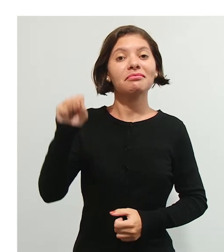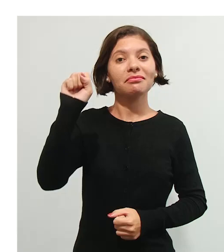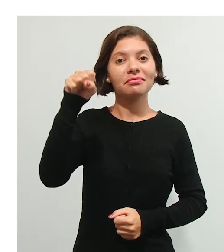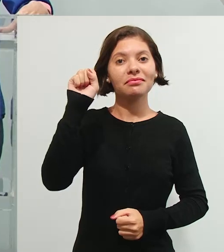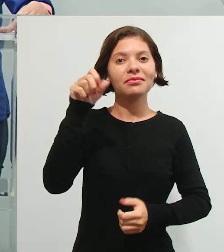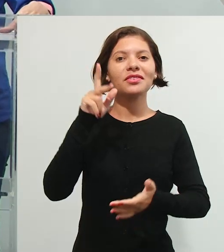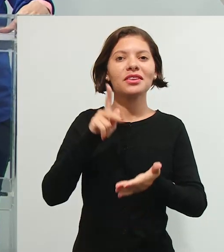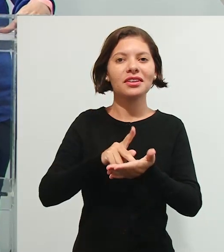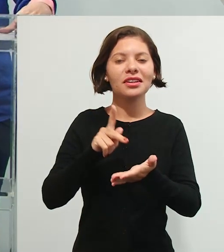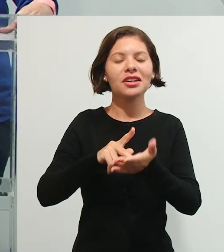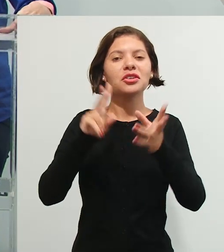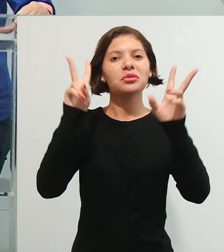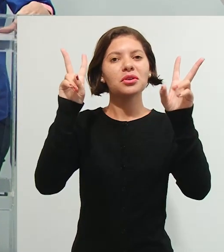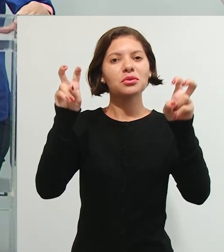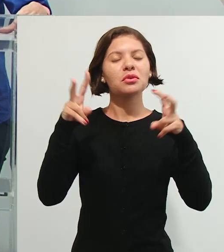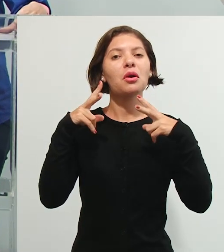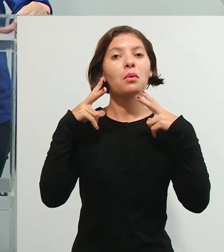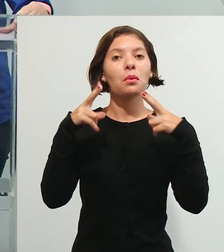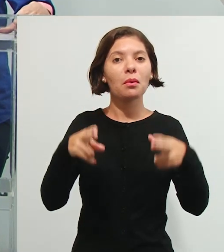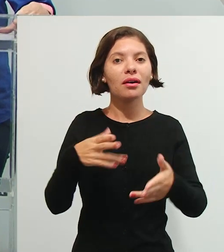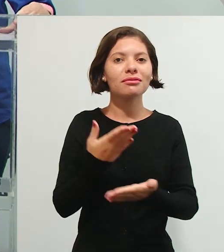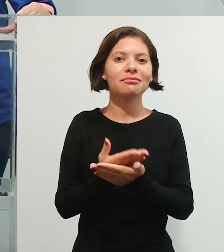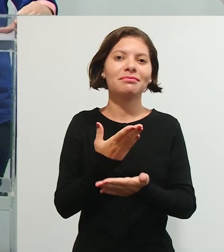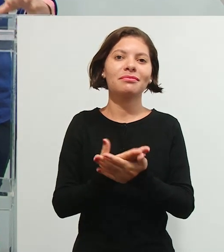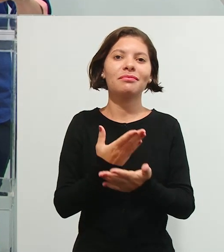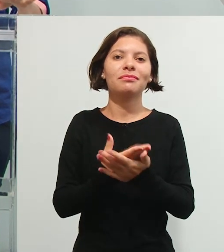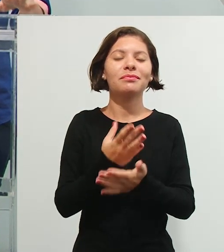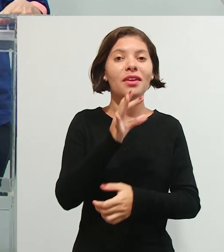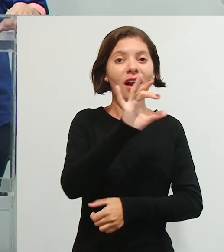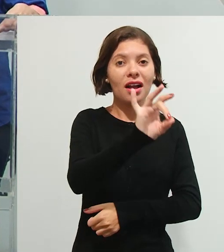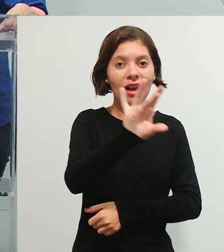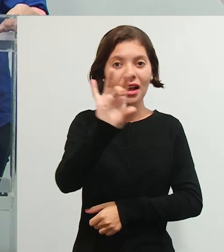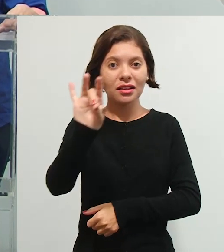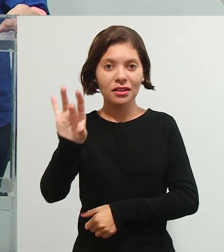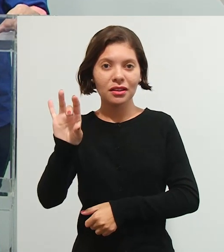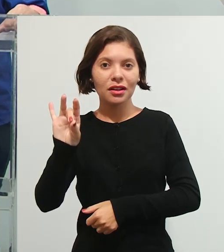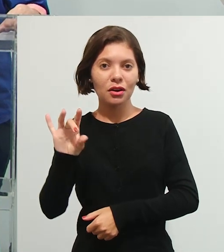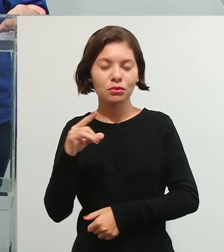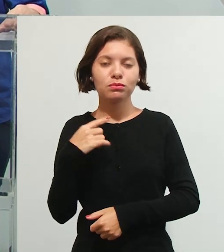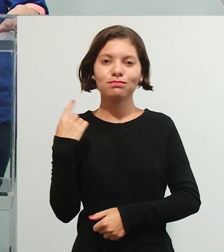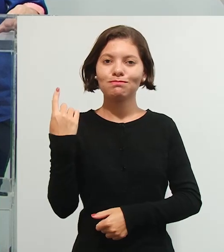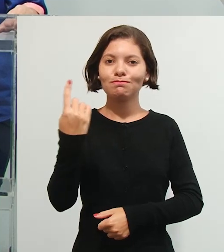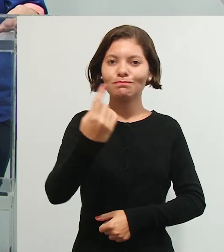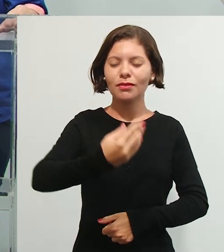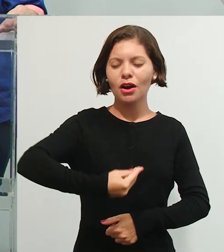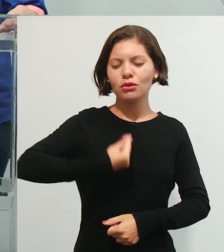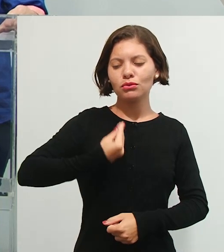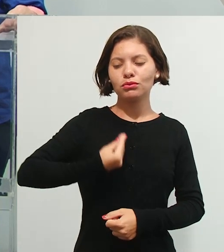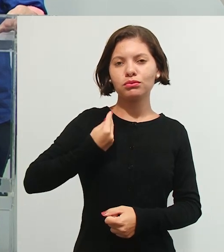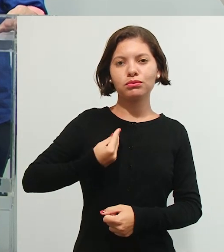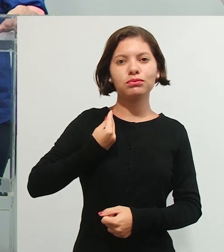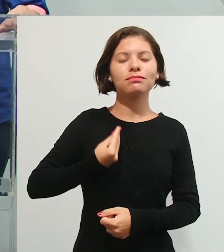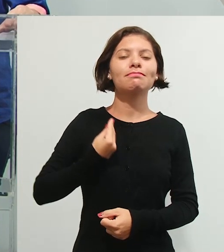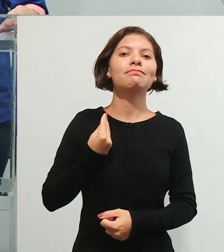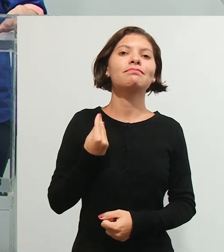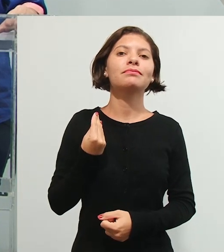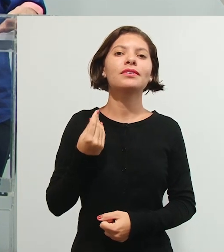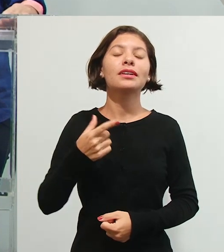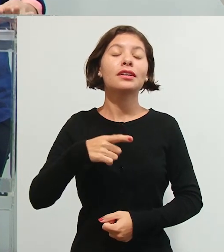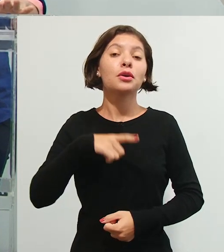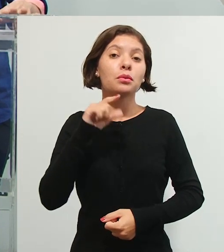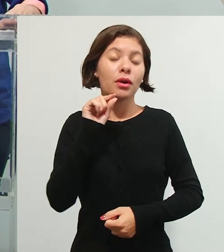exatamente sobre isso que nós vamos tratar cada um de nós ao longo da nossa existência